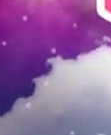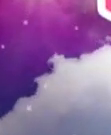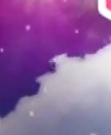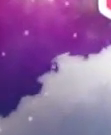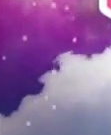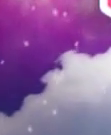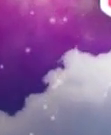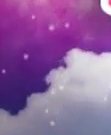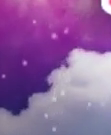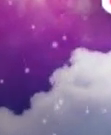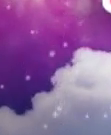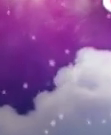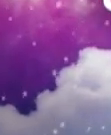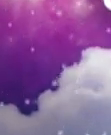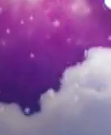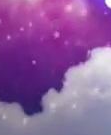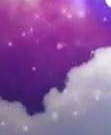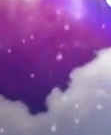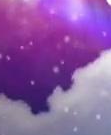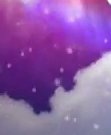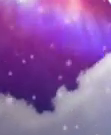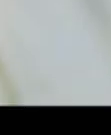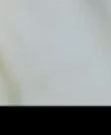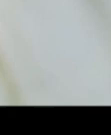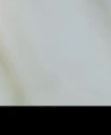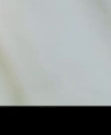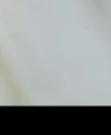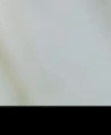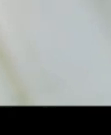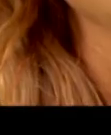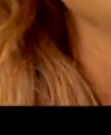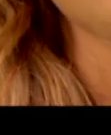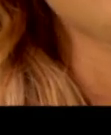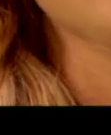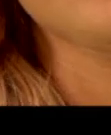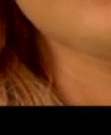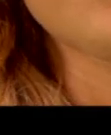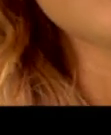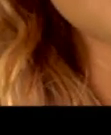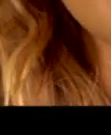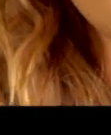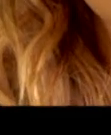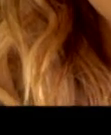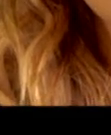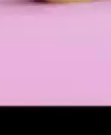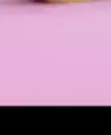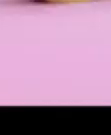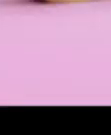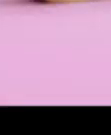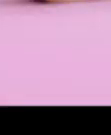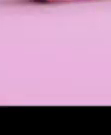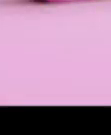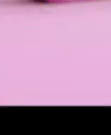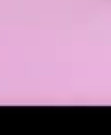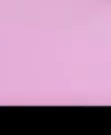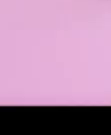Bem-vindo à Casa dos Segredos. Não tem medo de se apaixonar na Casa dos Segredos? Sinceramente, claro